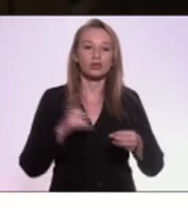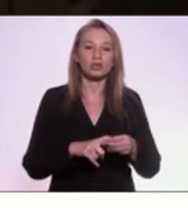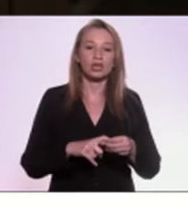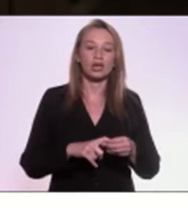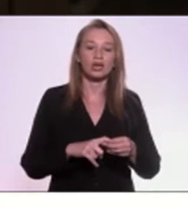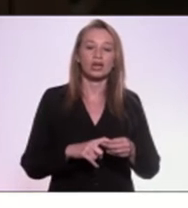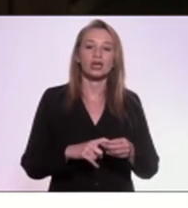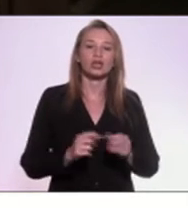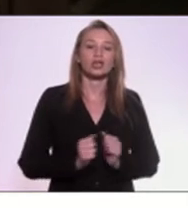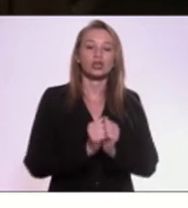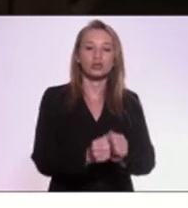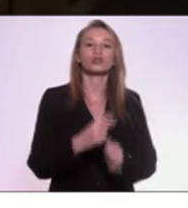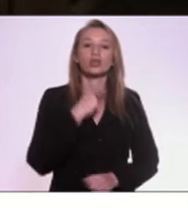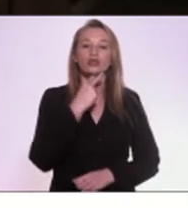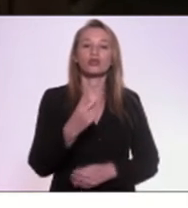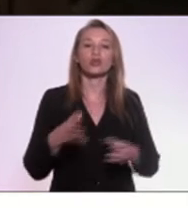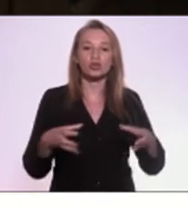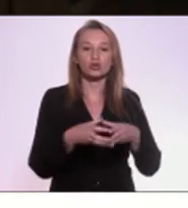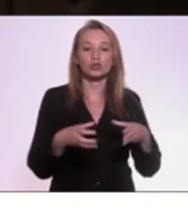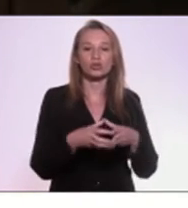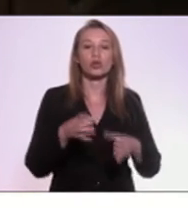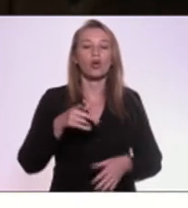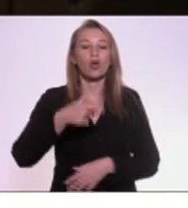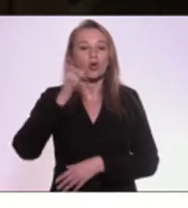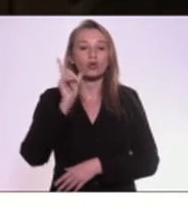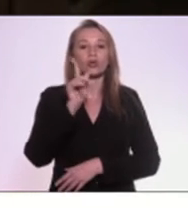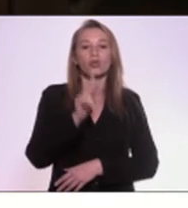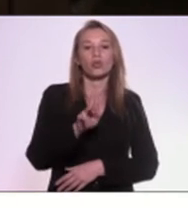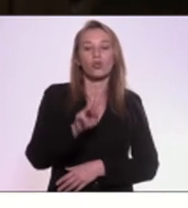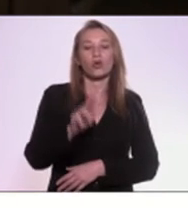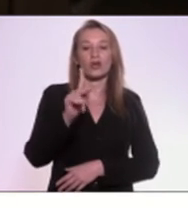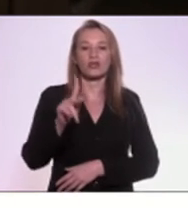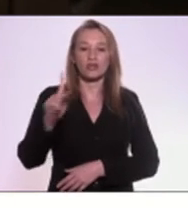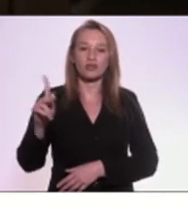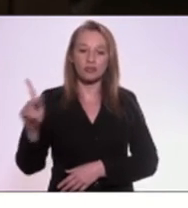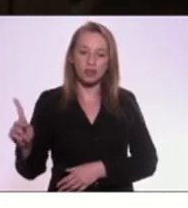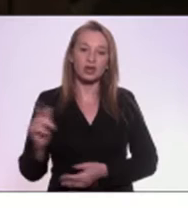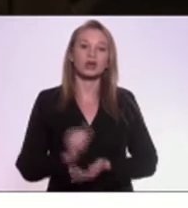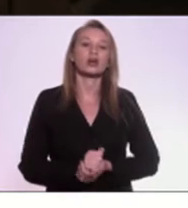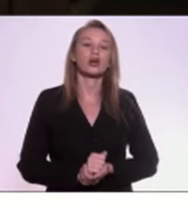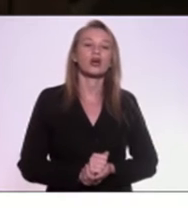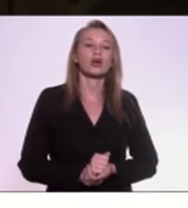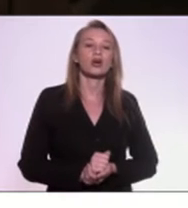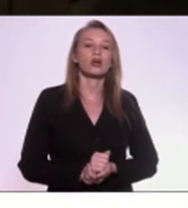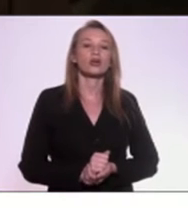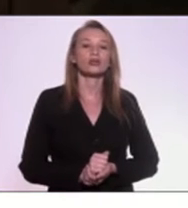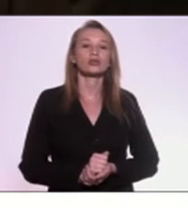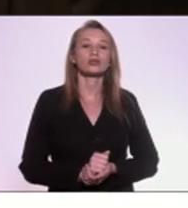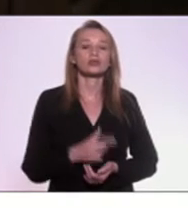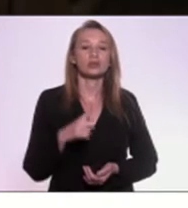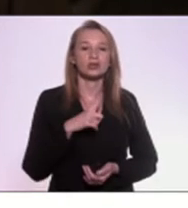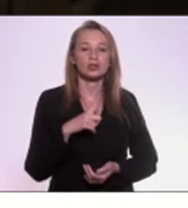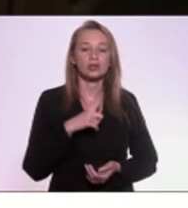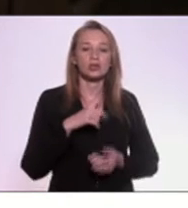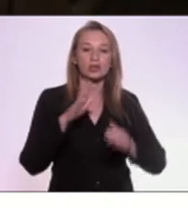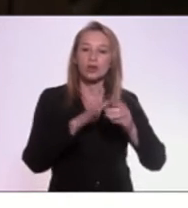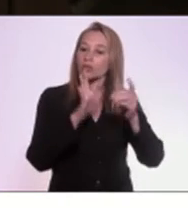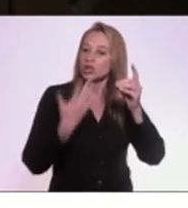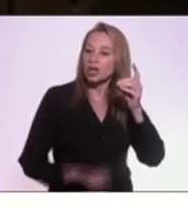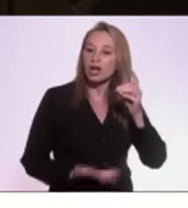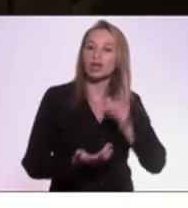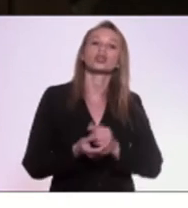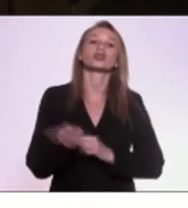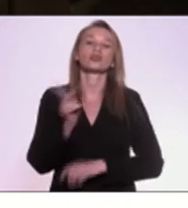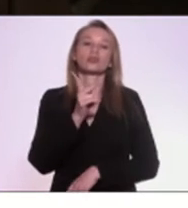do Vozes, ontem na FFP, e havia também esta mística em torno da homenagem